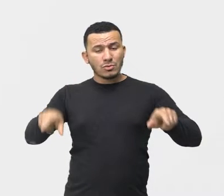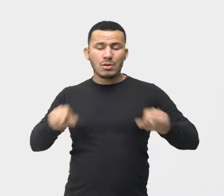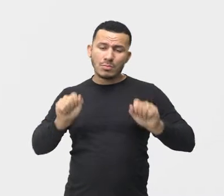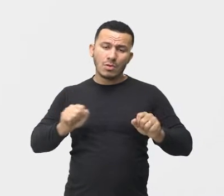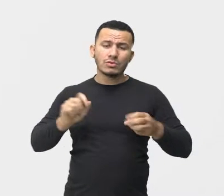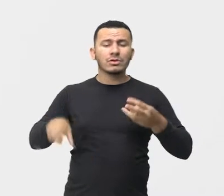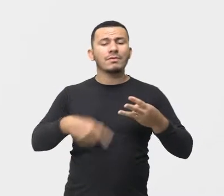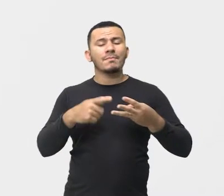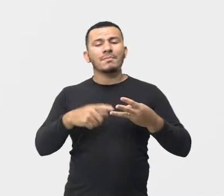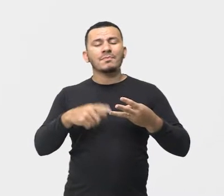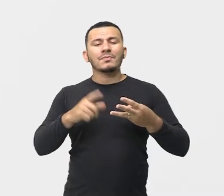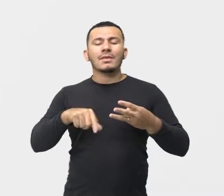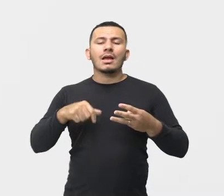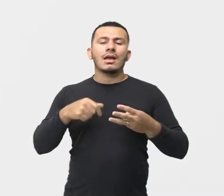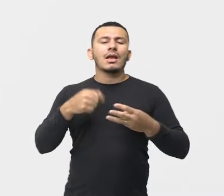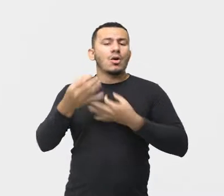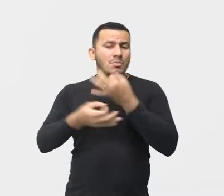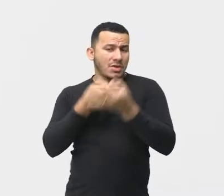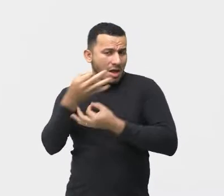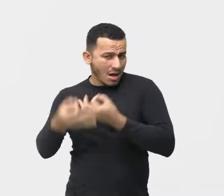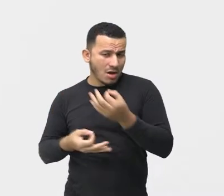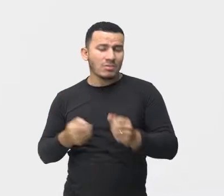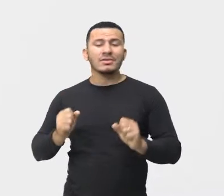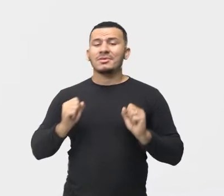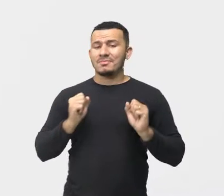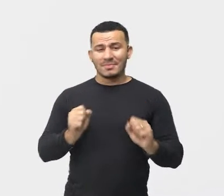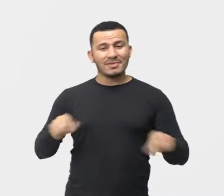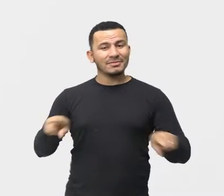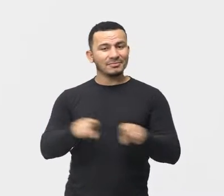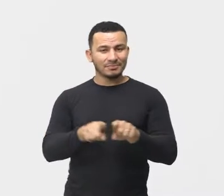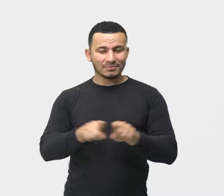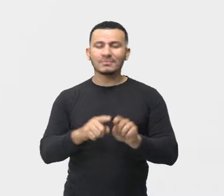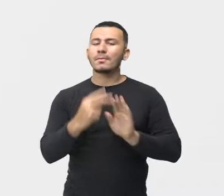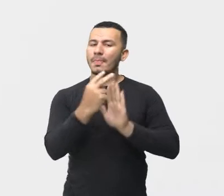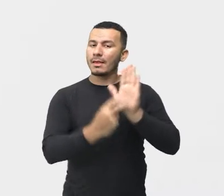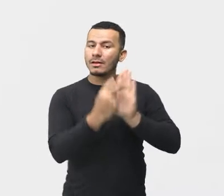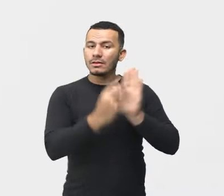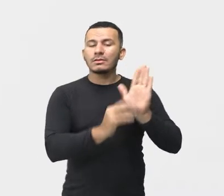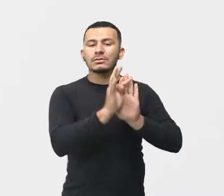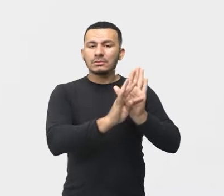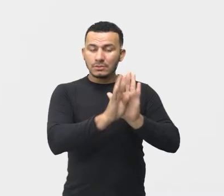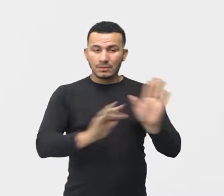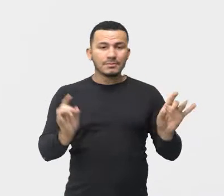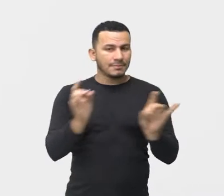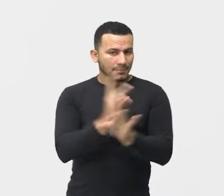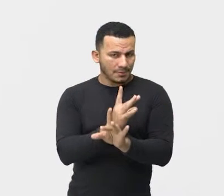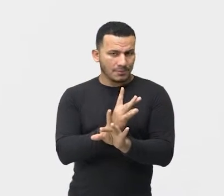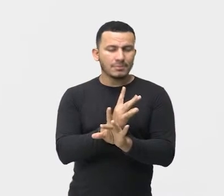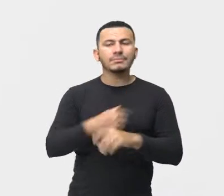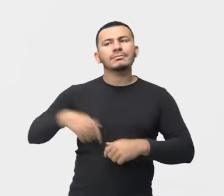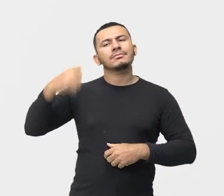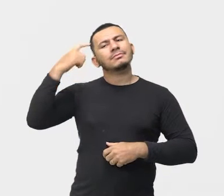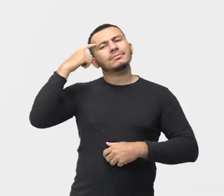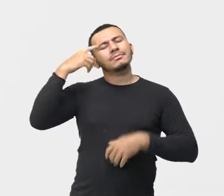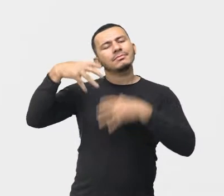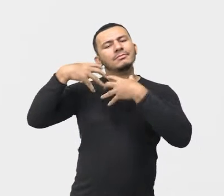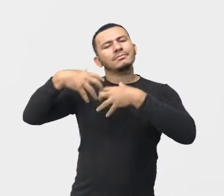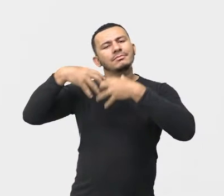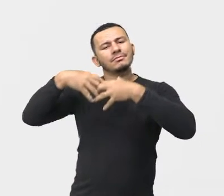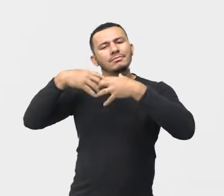linha aí, emitir opiniões. Ele pode ler aquele texto e